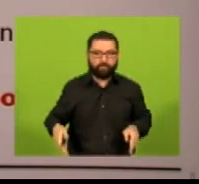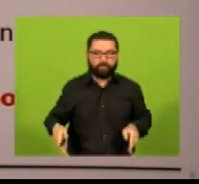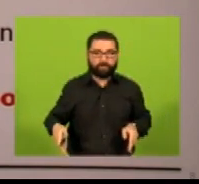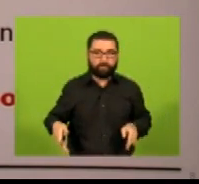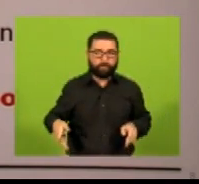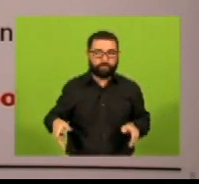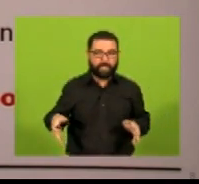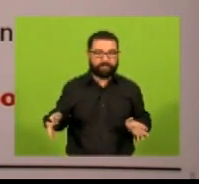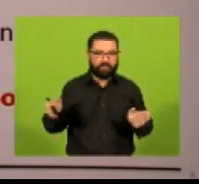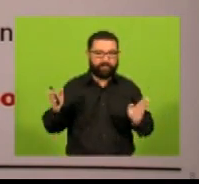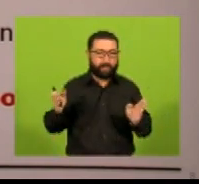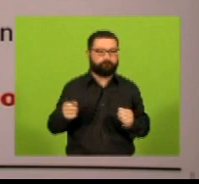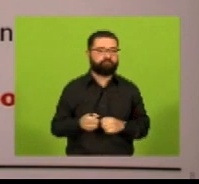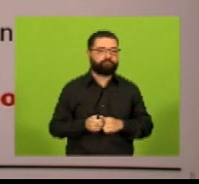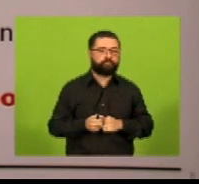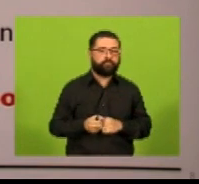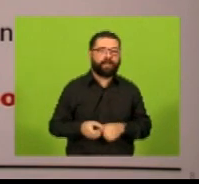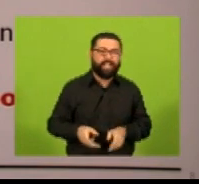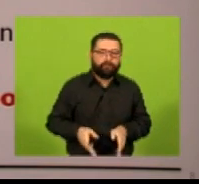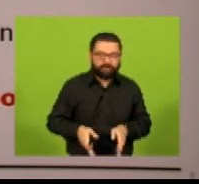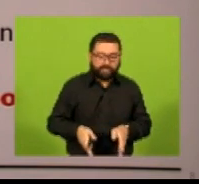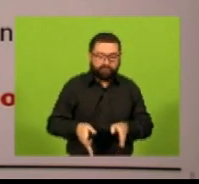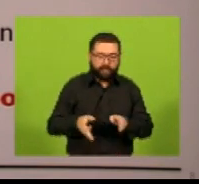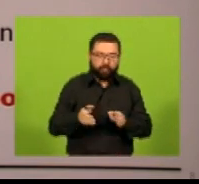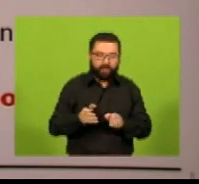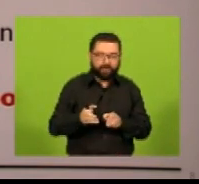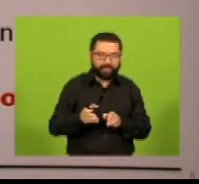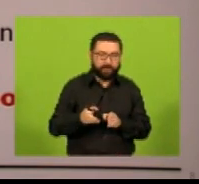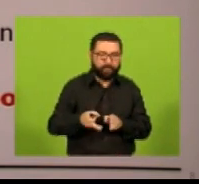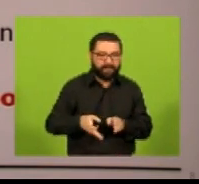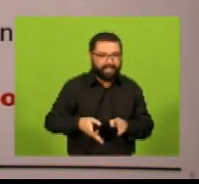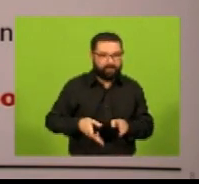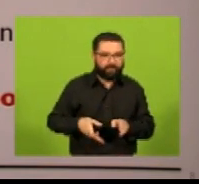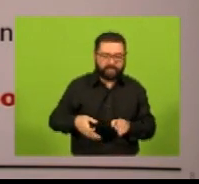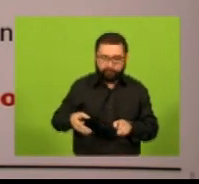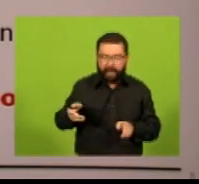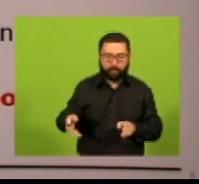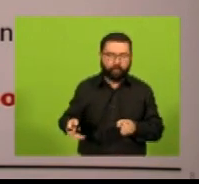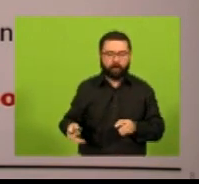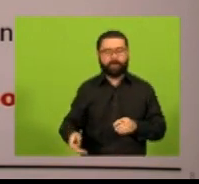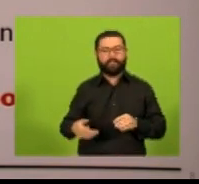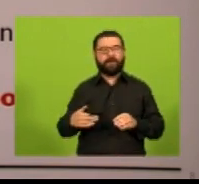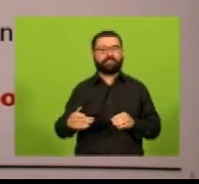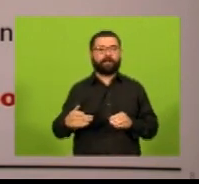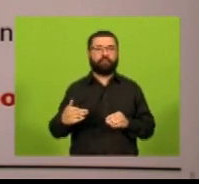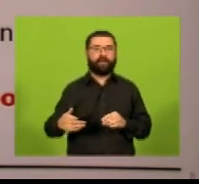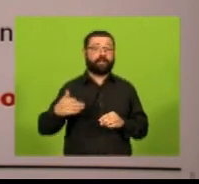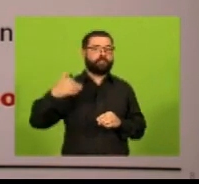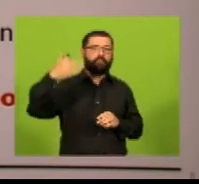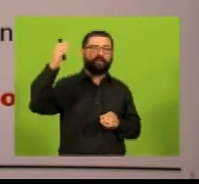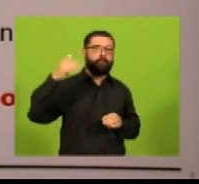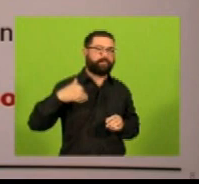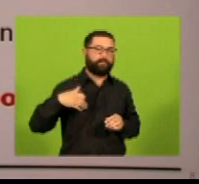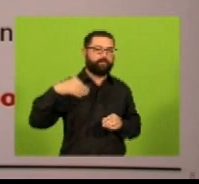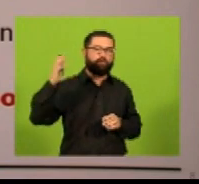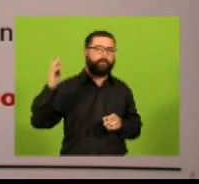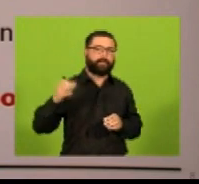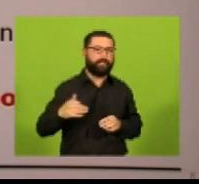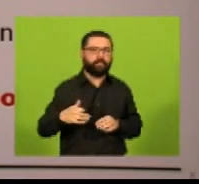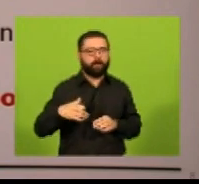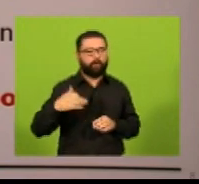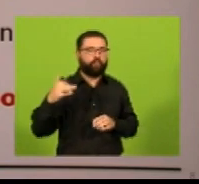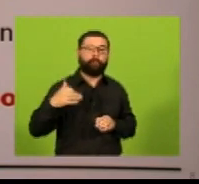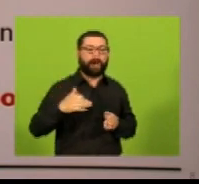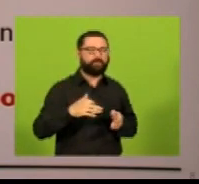verdinhos são os pés de café. Você está vendo a rua ali de cima. E você marcou que esse trator vai andar 50 metros. Você mediu com